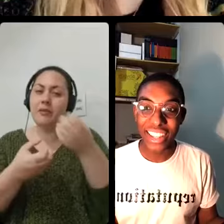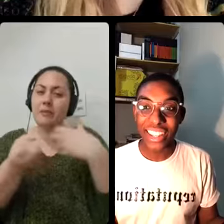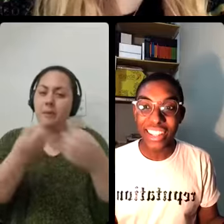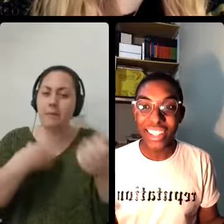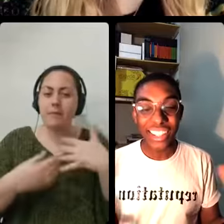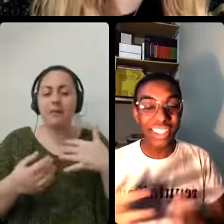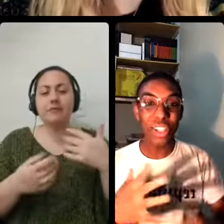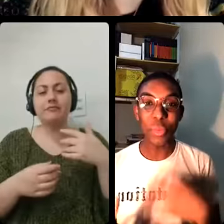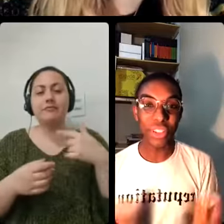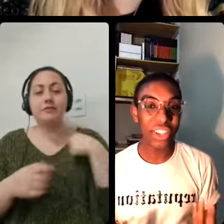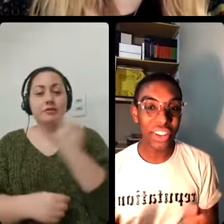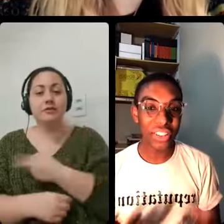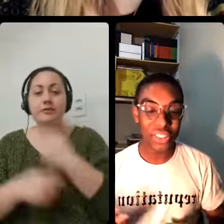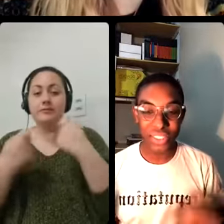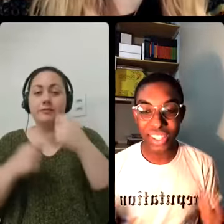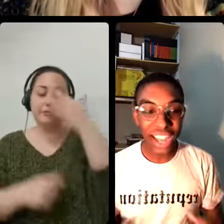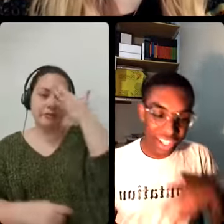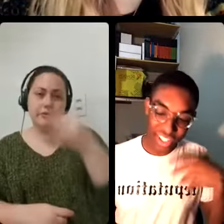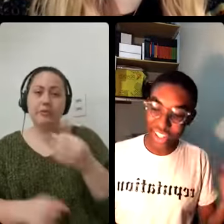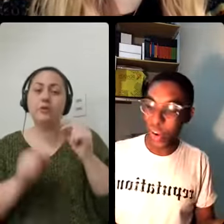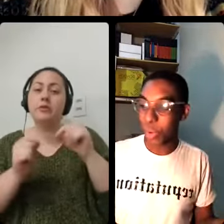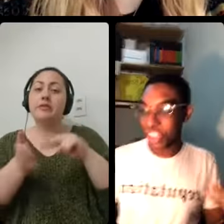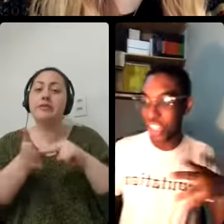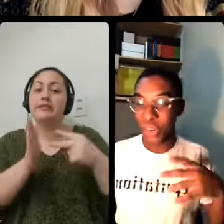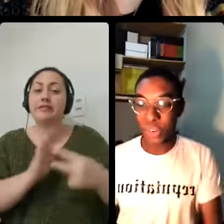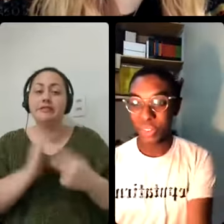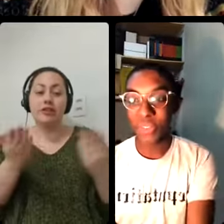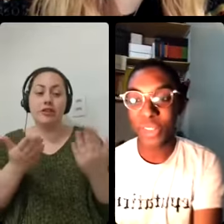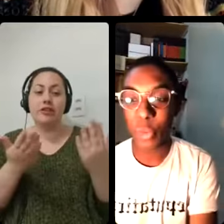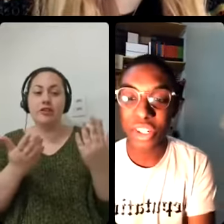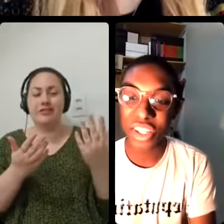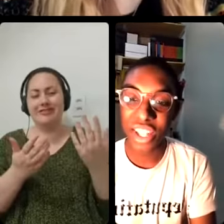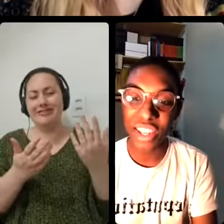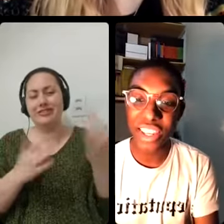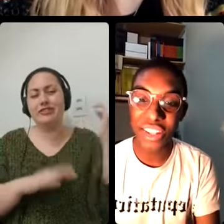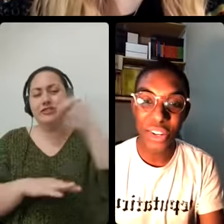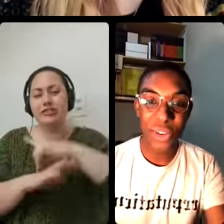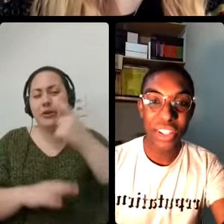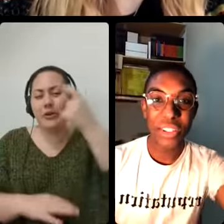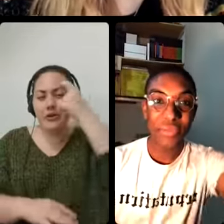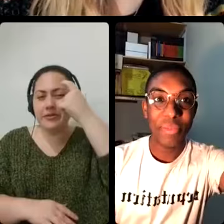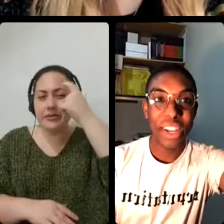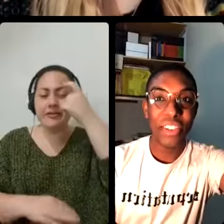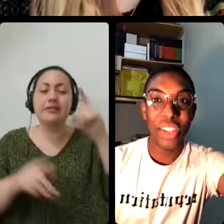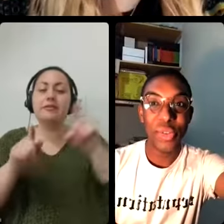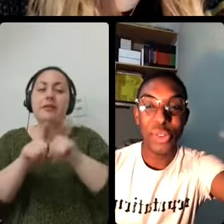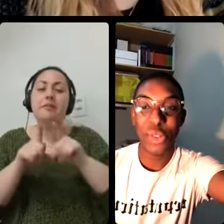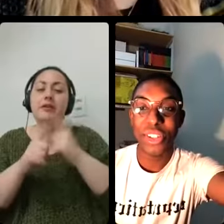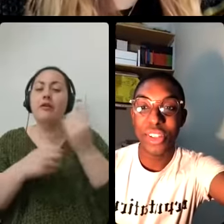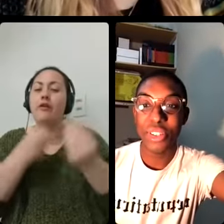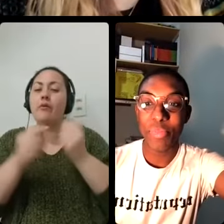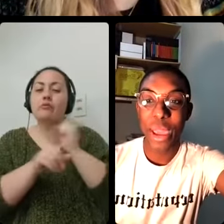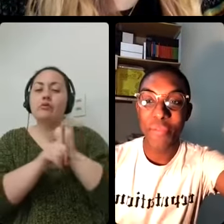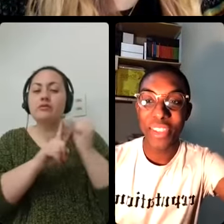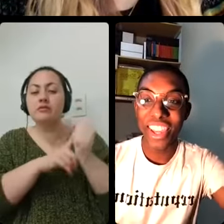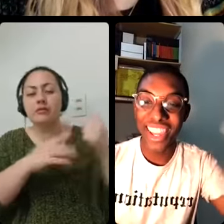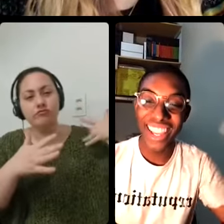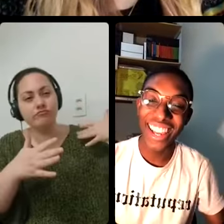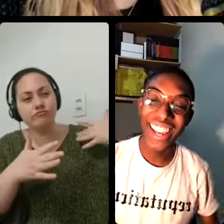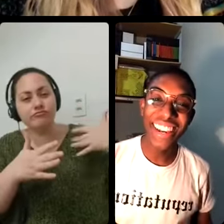né? E entender um pouquinho da nossa sociedade, entender como a gente chegou, como a gente está aqui, chegou aqui. Peraí que eu dei um chutezinho no